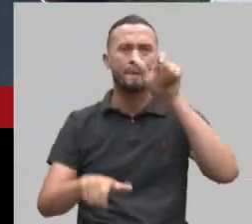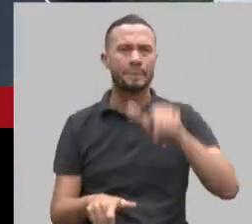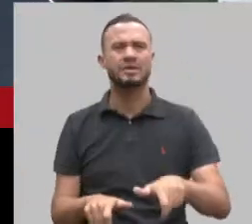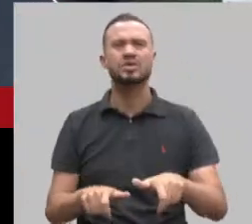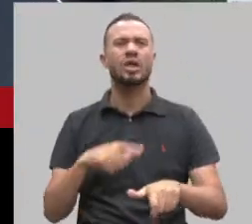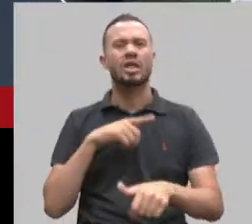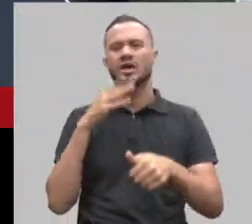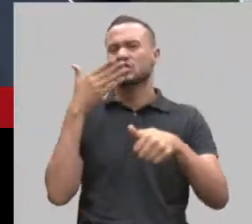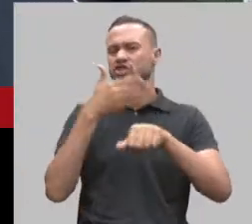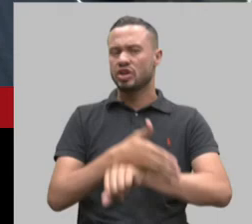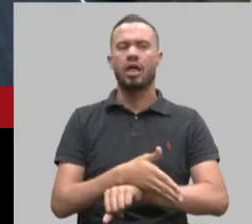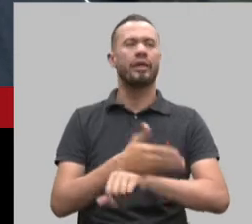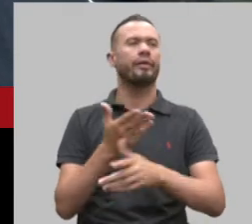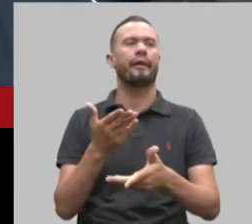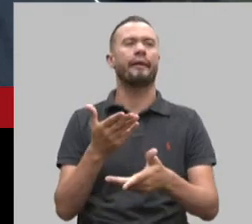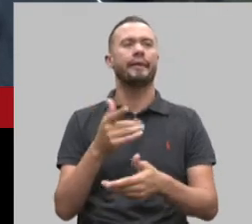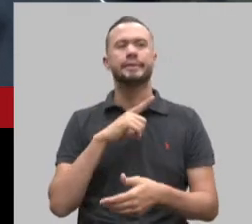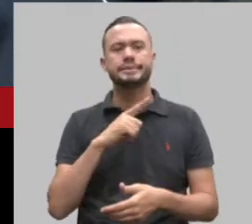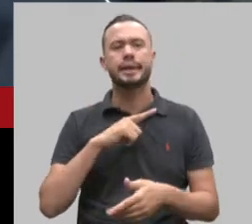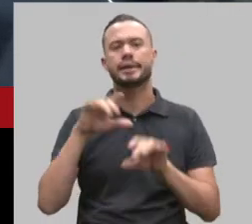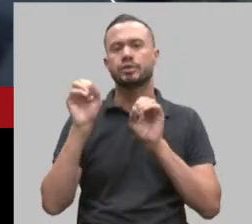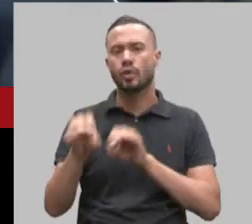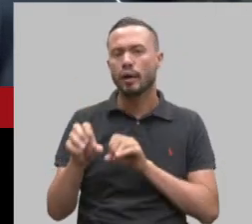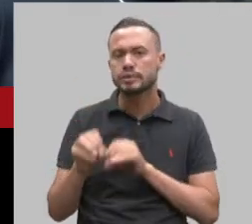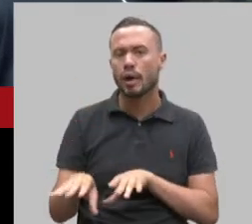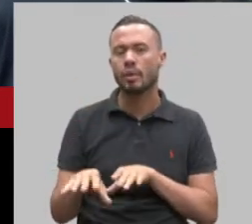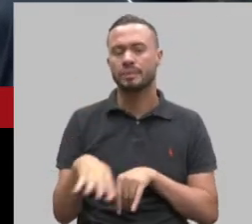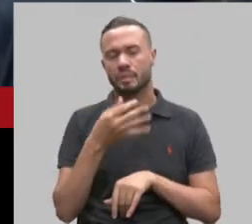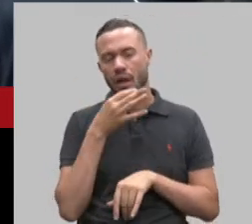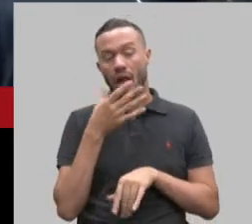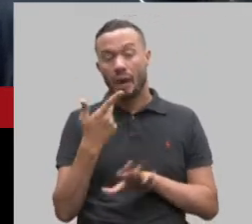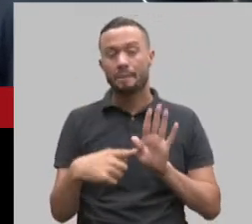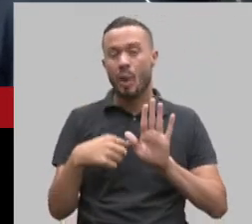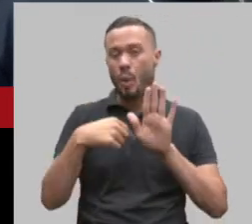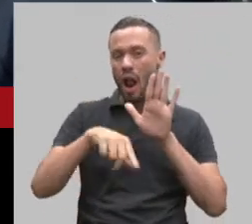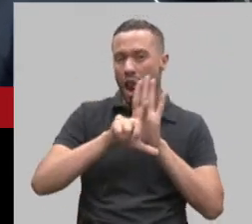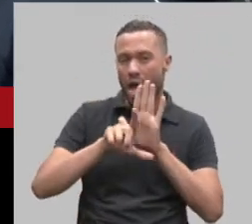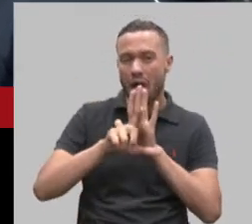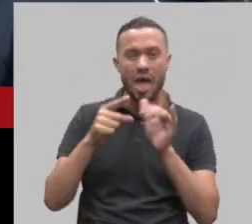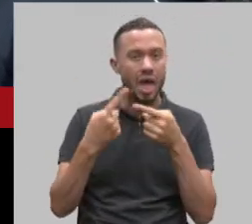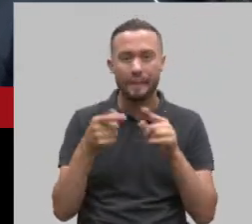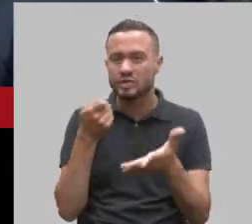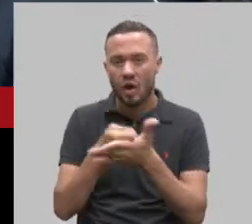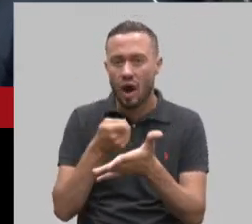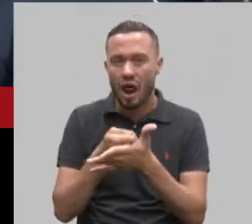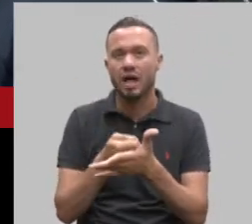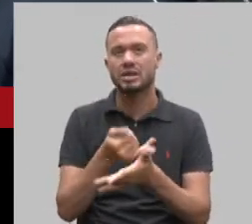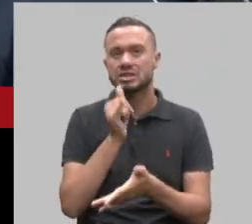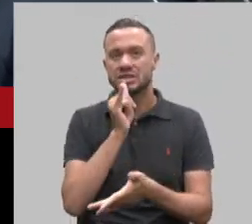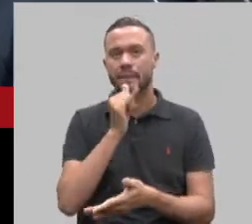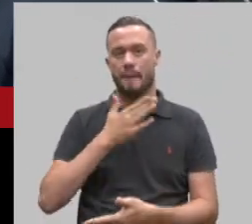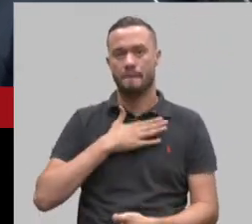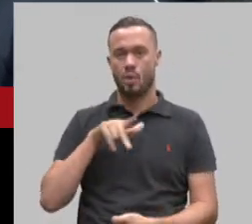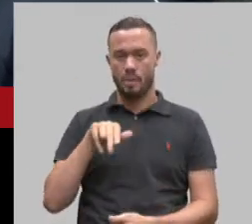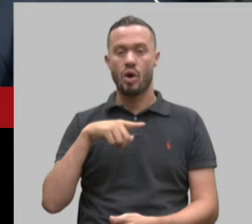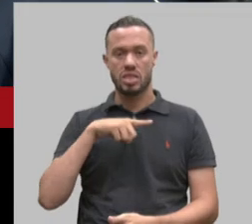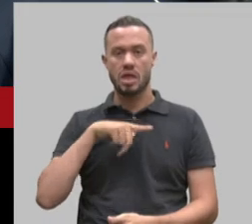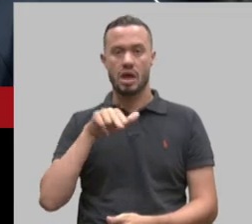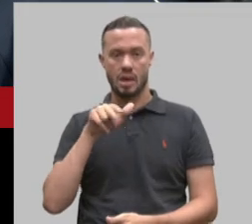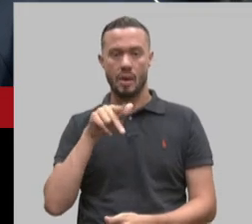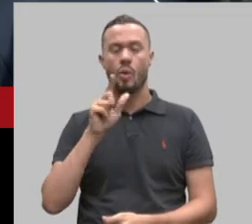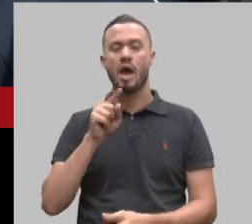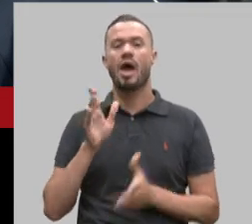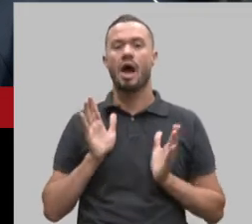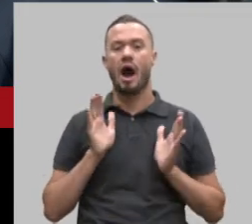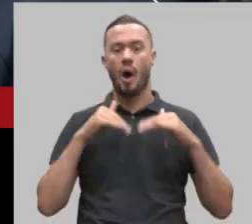educação e por mais que seja uma lei ela não é garantida um exemplo disso é o meu irmão Eu tenho um irmão e ele é autista ele tem